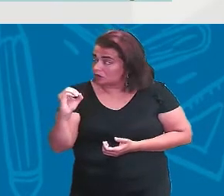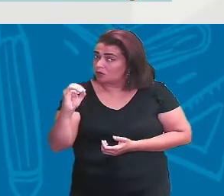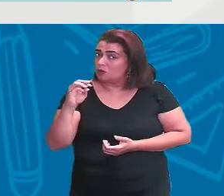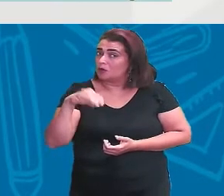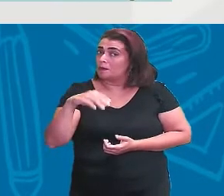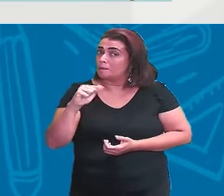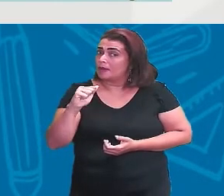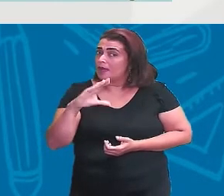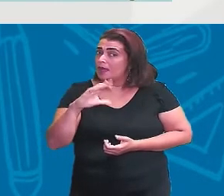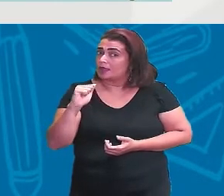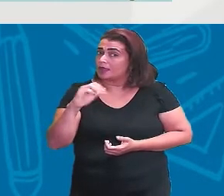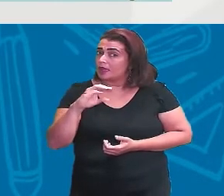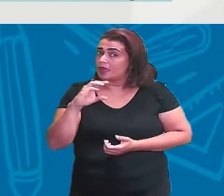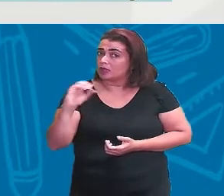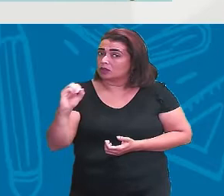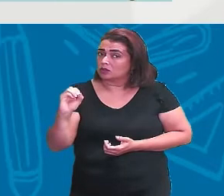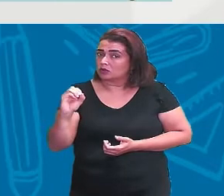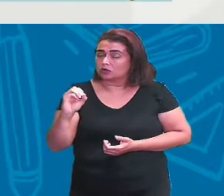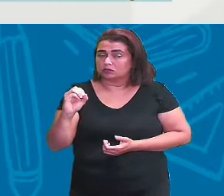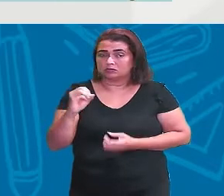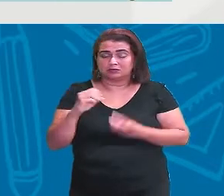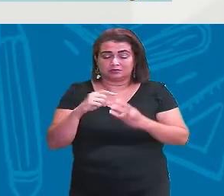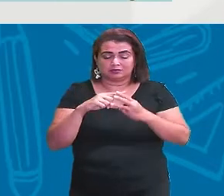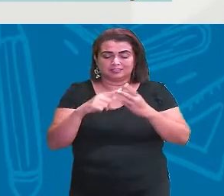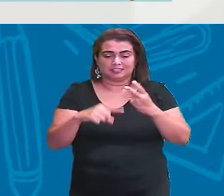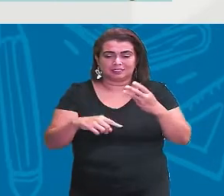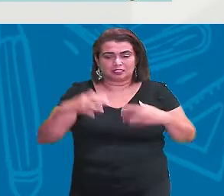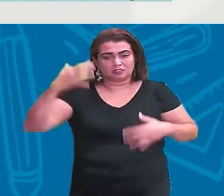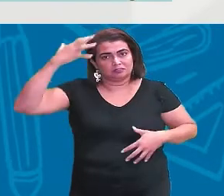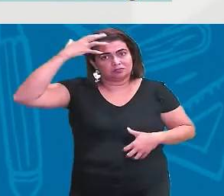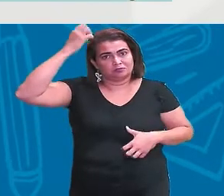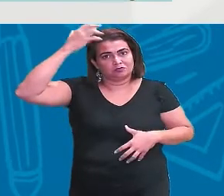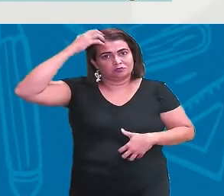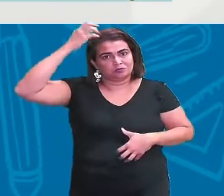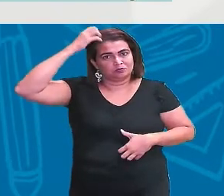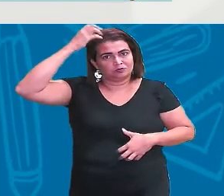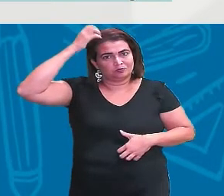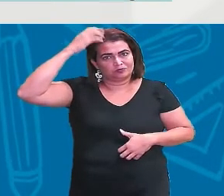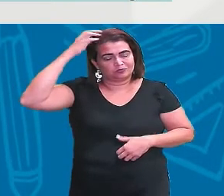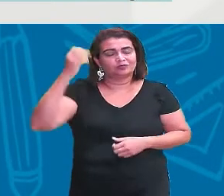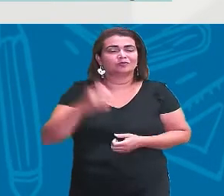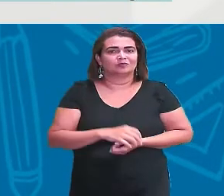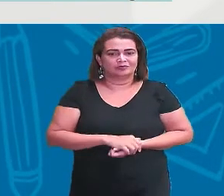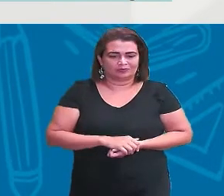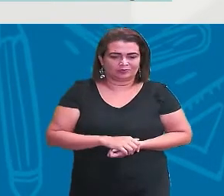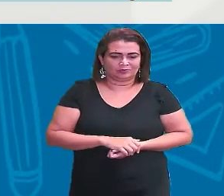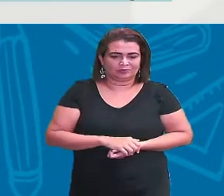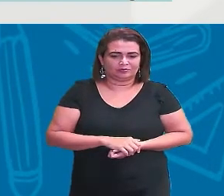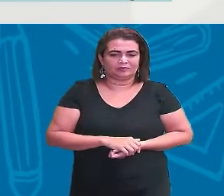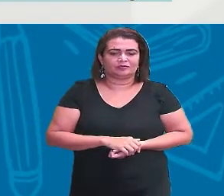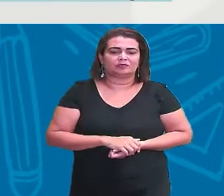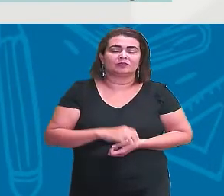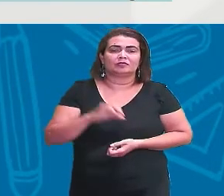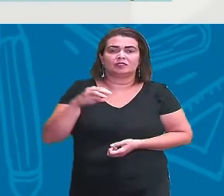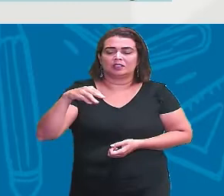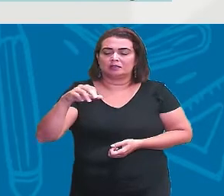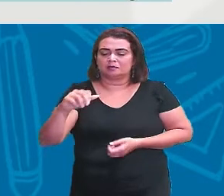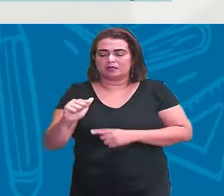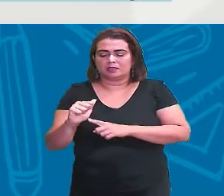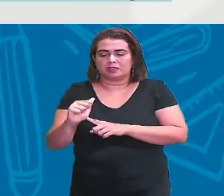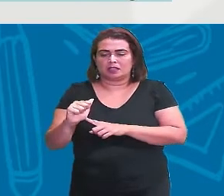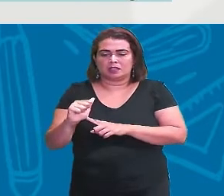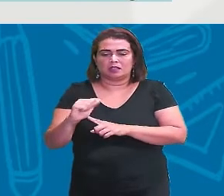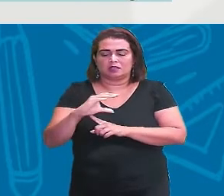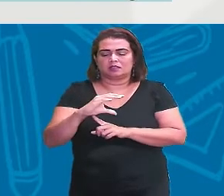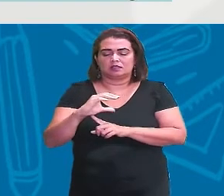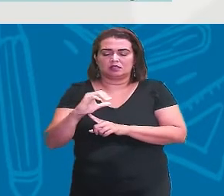macaco. Macaco, 3 sílabas. Tá vendo? M com A,